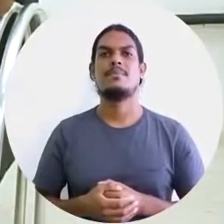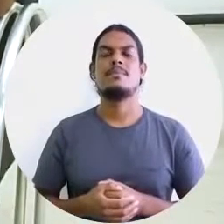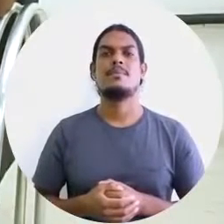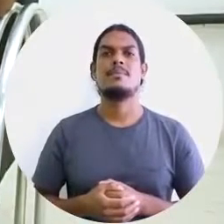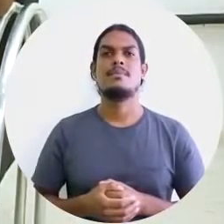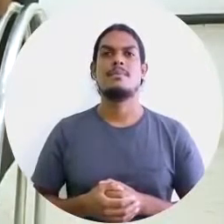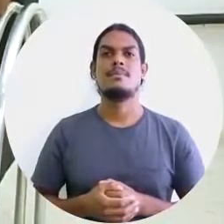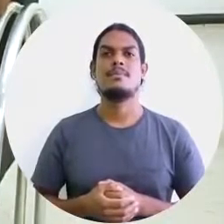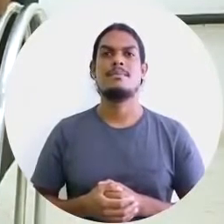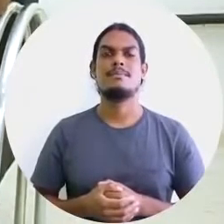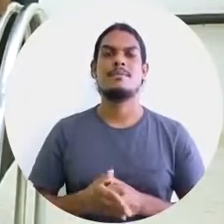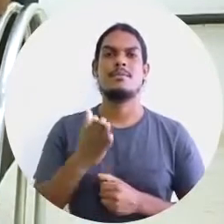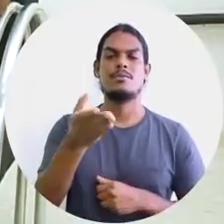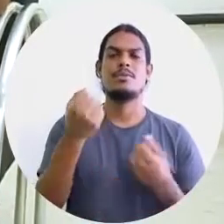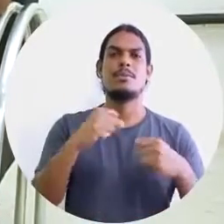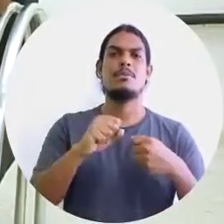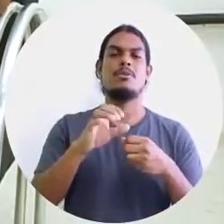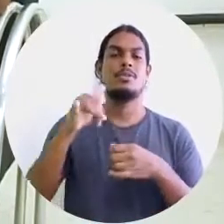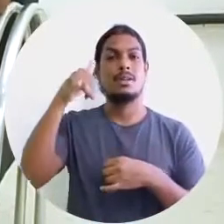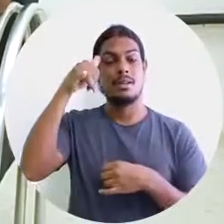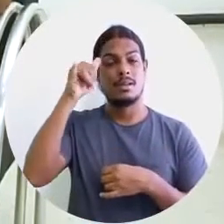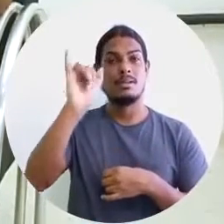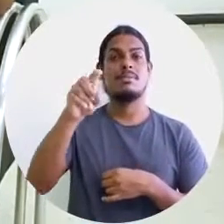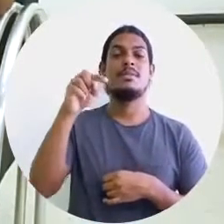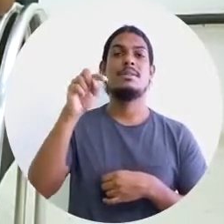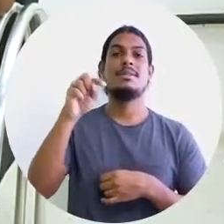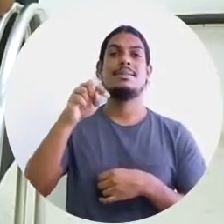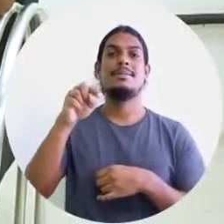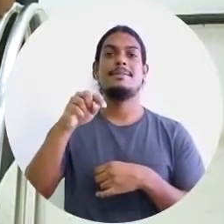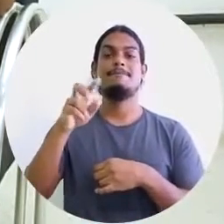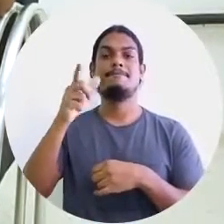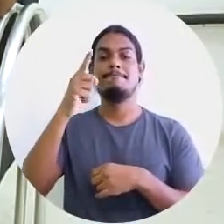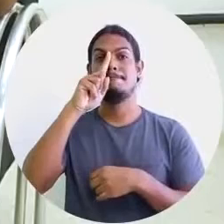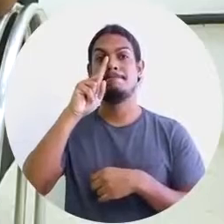do risco no equipamento, no gerador, vamos dizer assim,